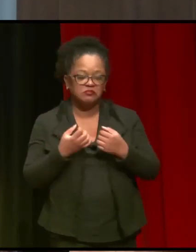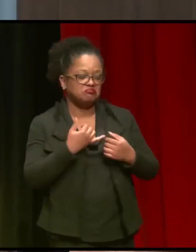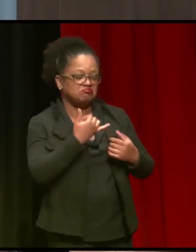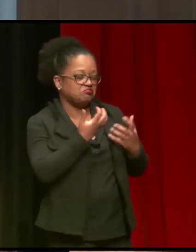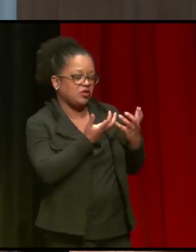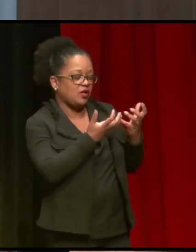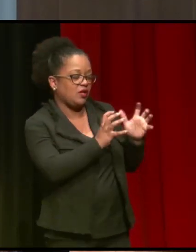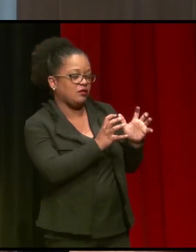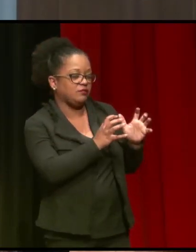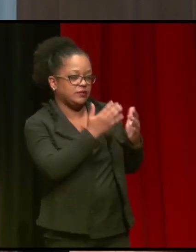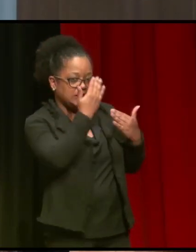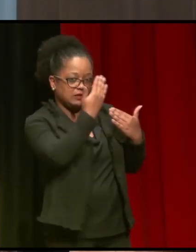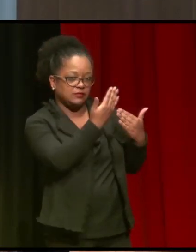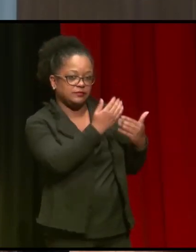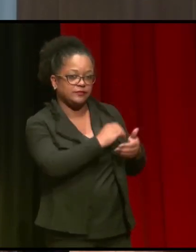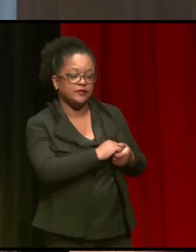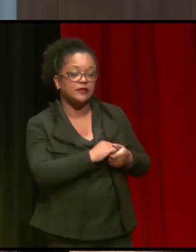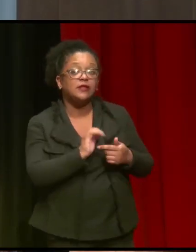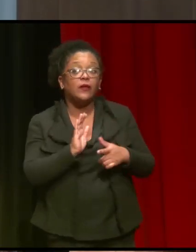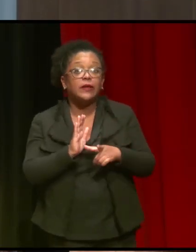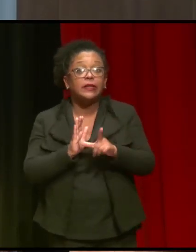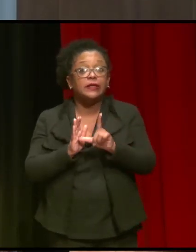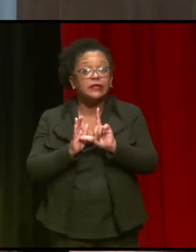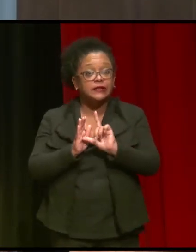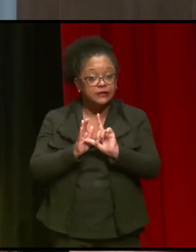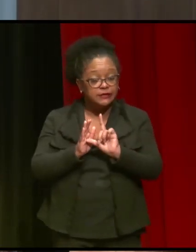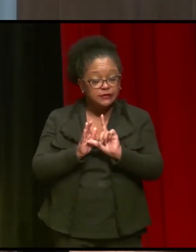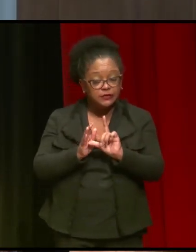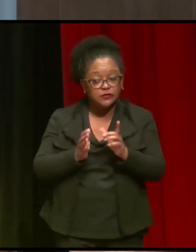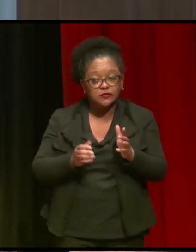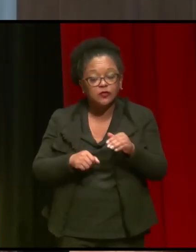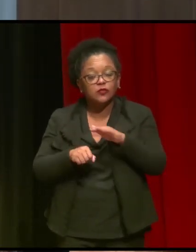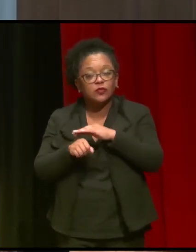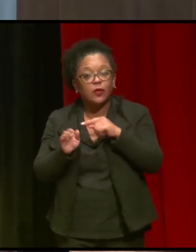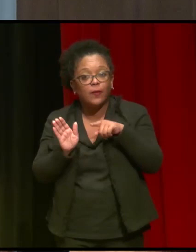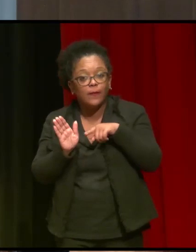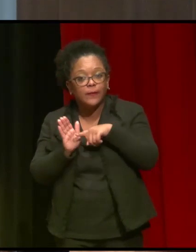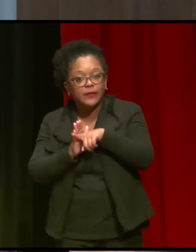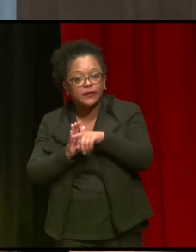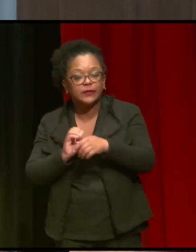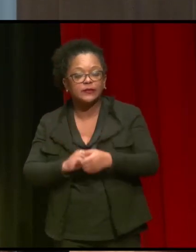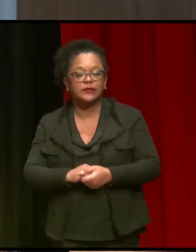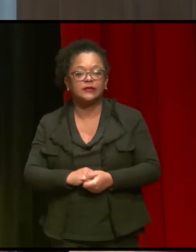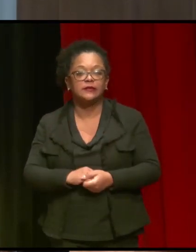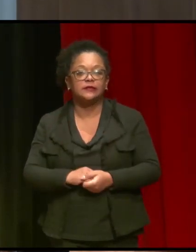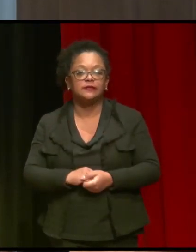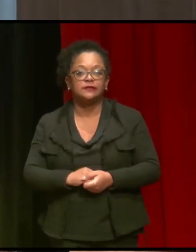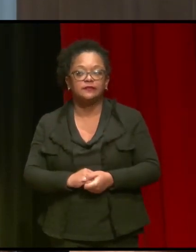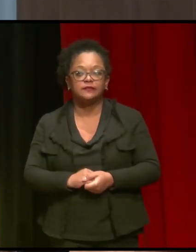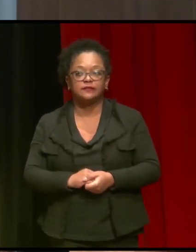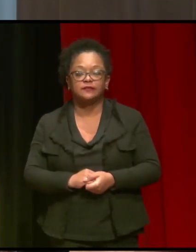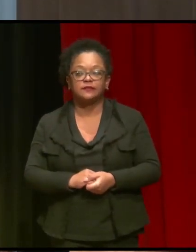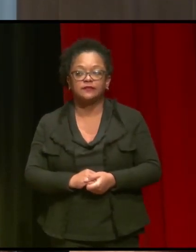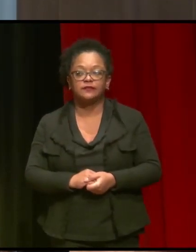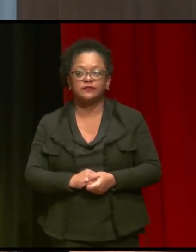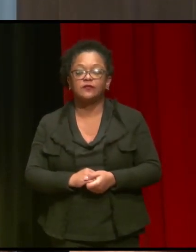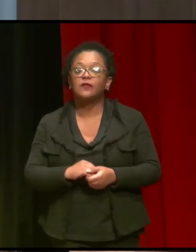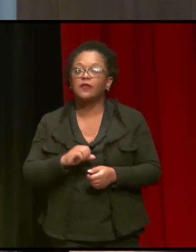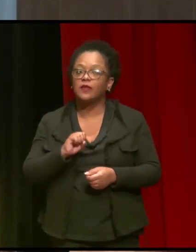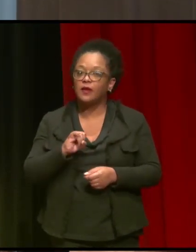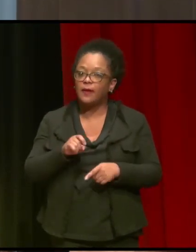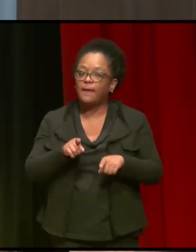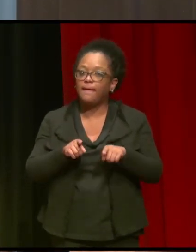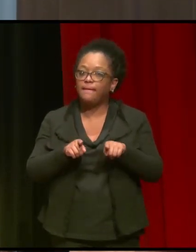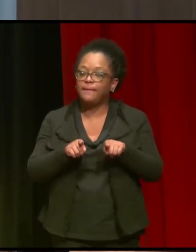Você vai perguntando. Então, antes de você fazer uma coisa, uma outra coisa importante está naquela parte de trás. Pessoa que tem cadeira de